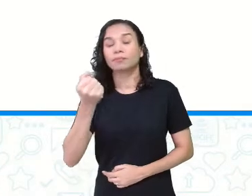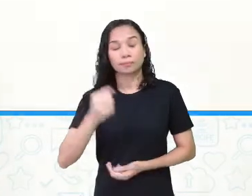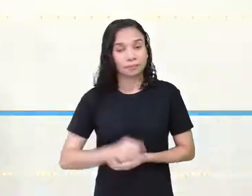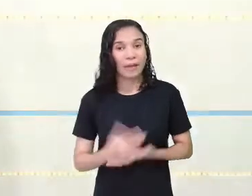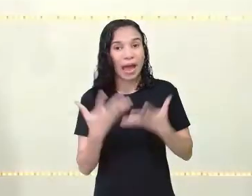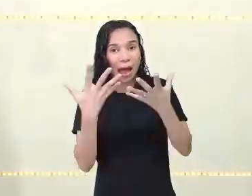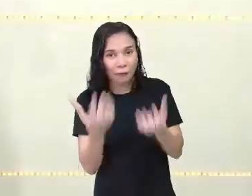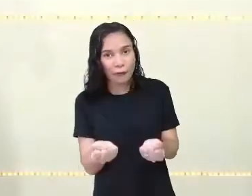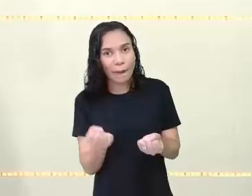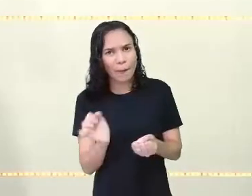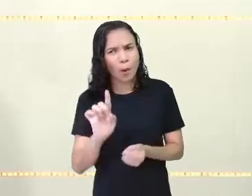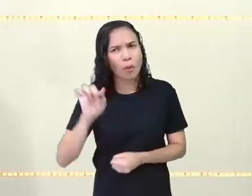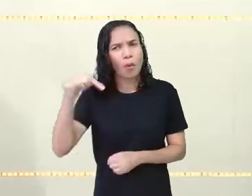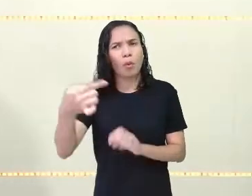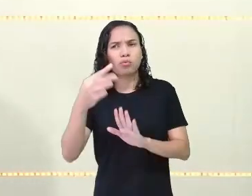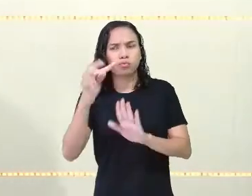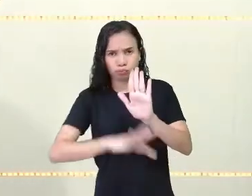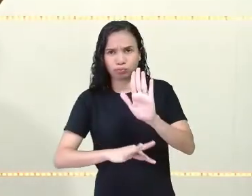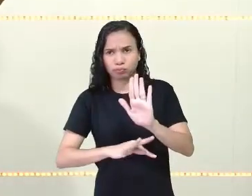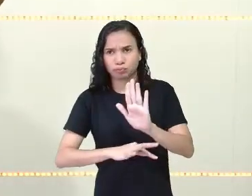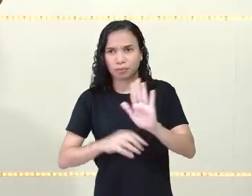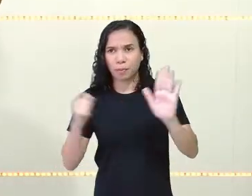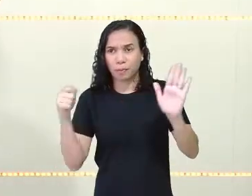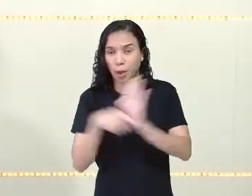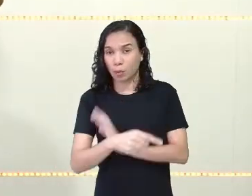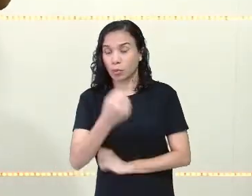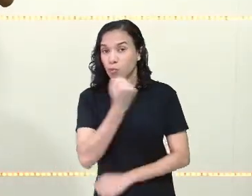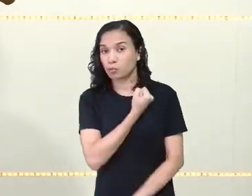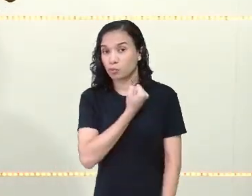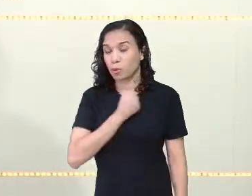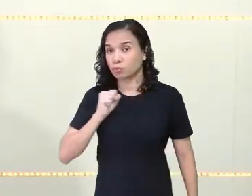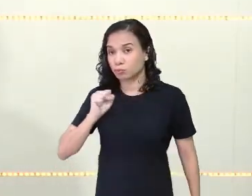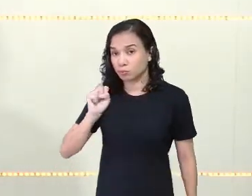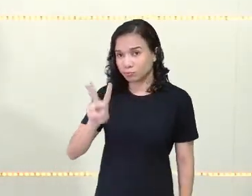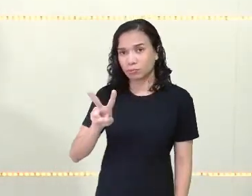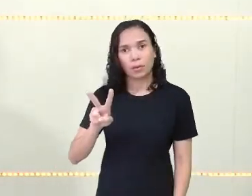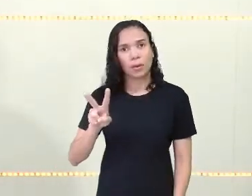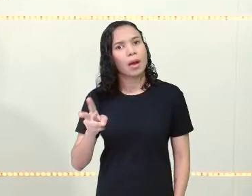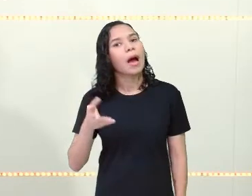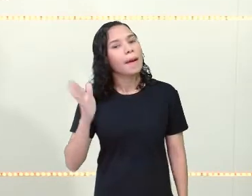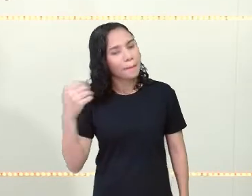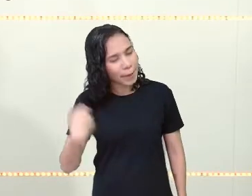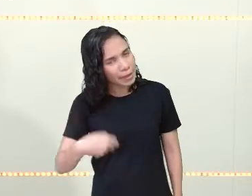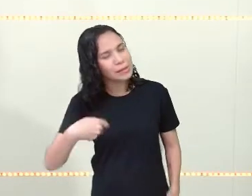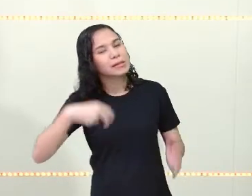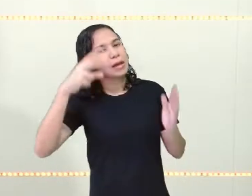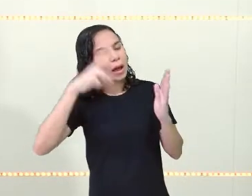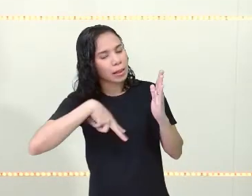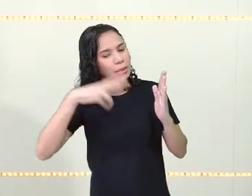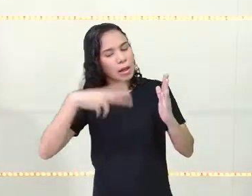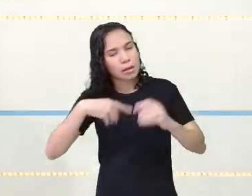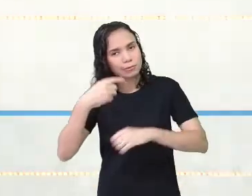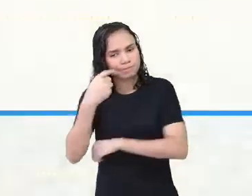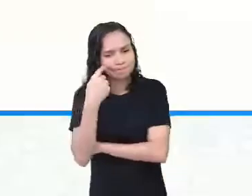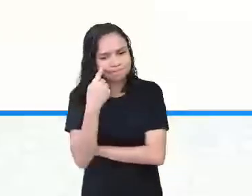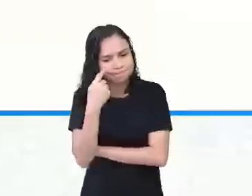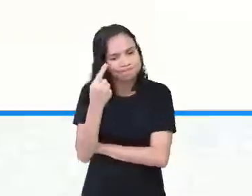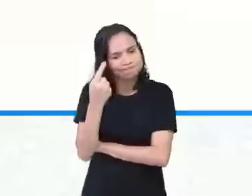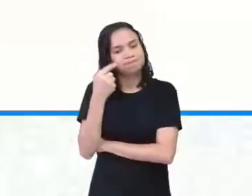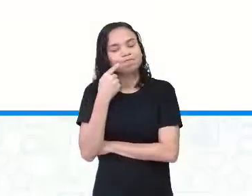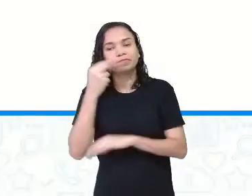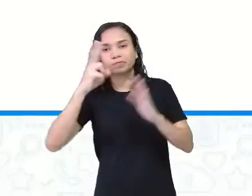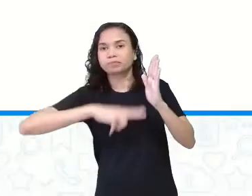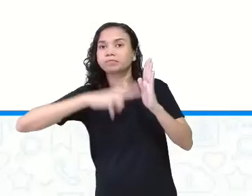Vamos ao próximo texto, que é a questão de número 2. Agora, a gente sim vai precisar parar e